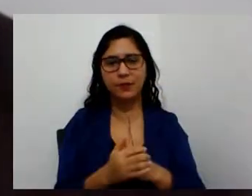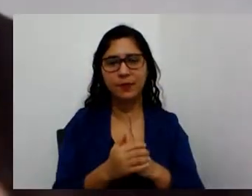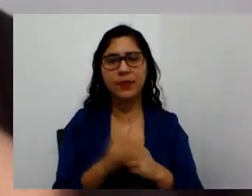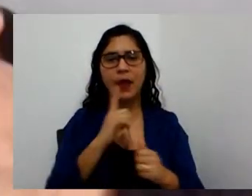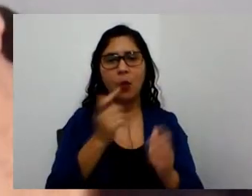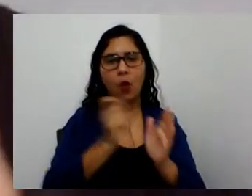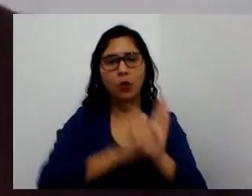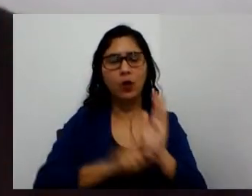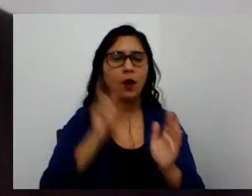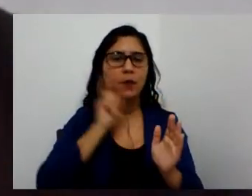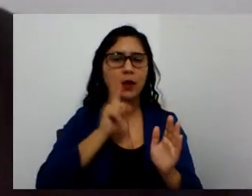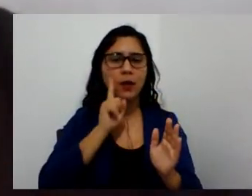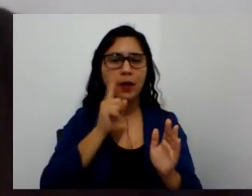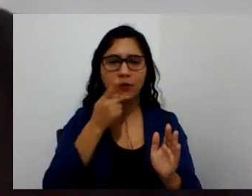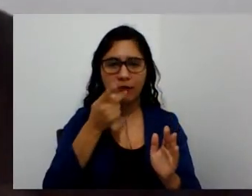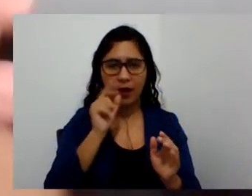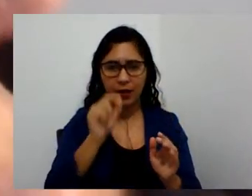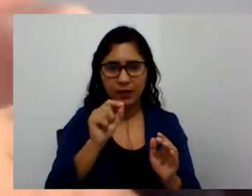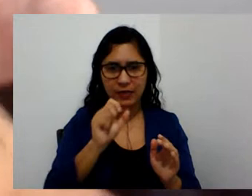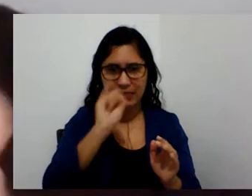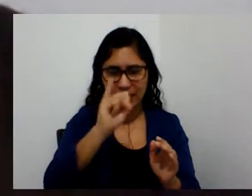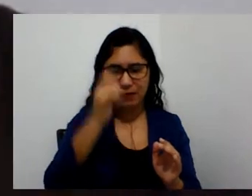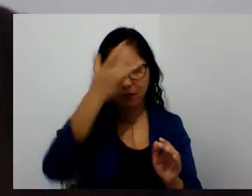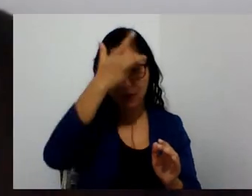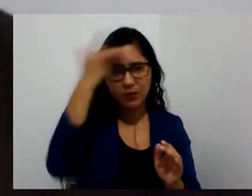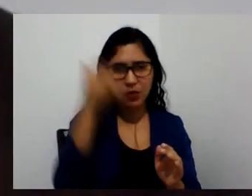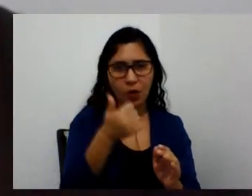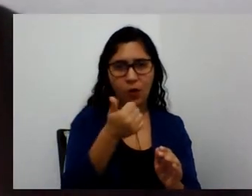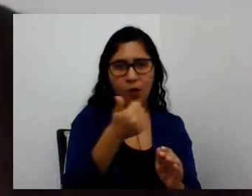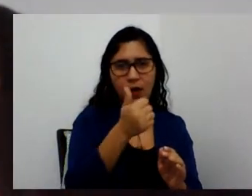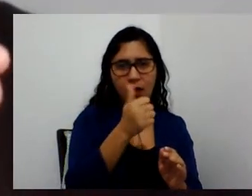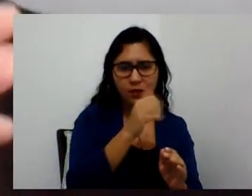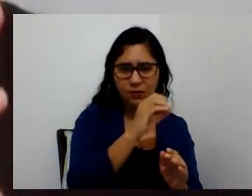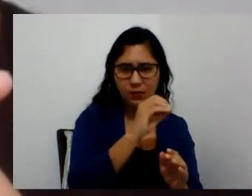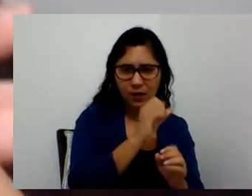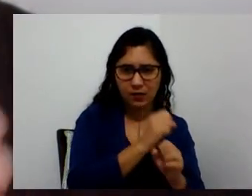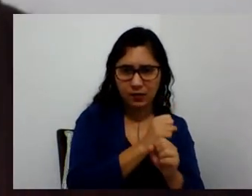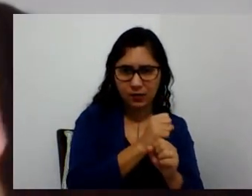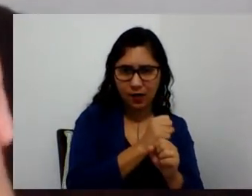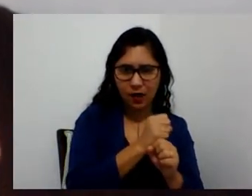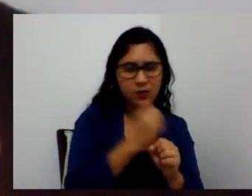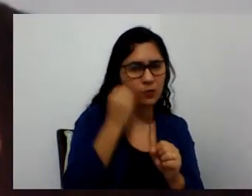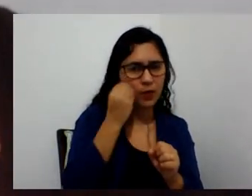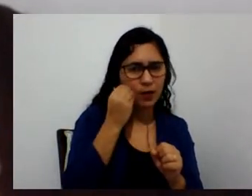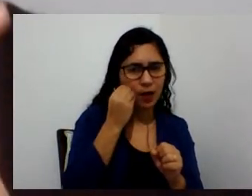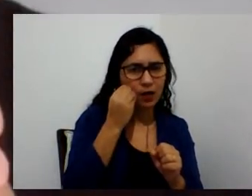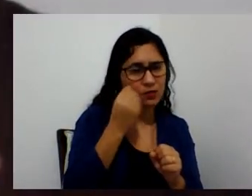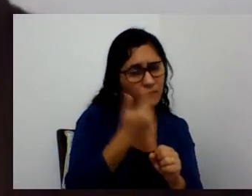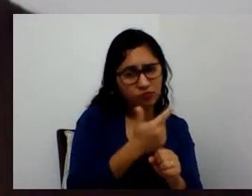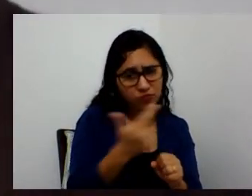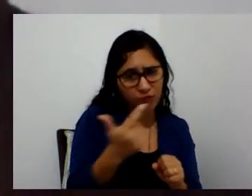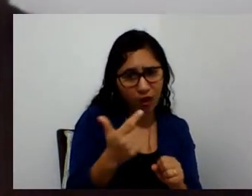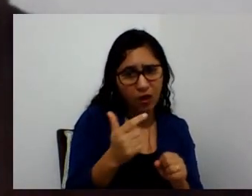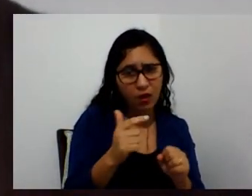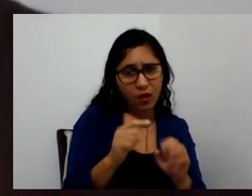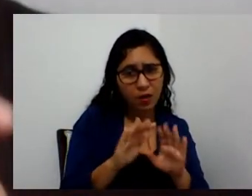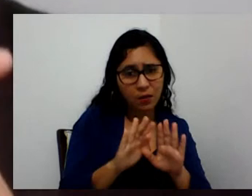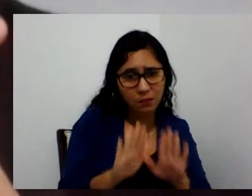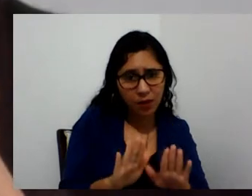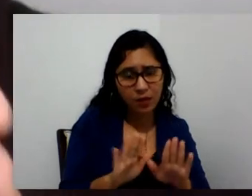fala assim: uma pessoa com 10 anos de experiência, um professor com 10 anos de experiência, pode ter de fato 10 anos de experiência, mas